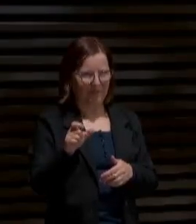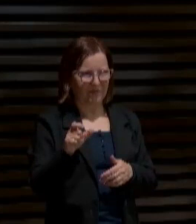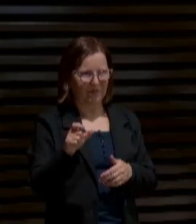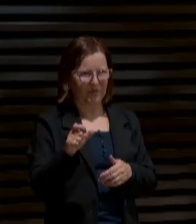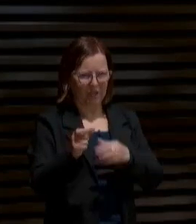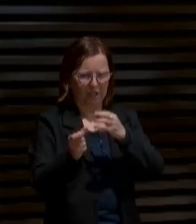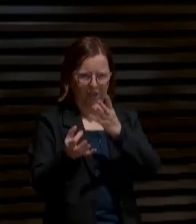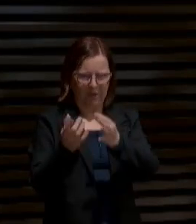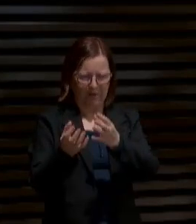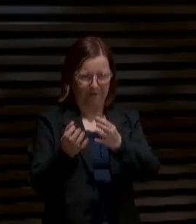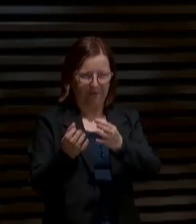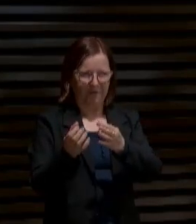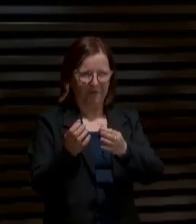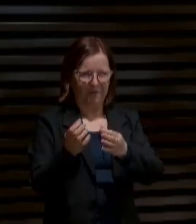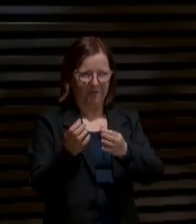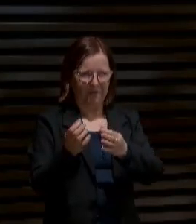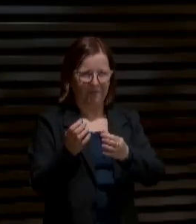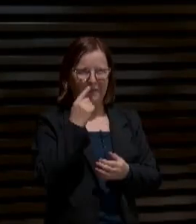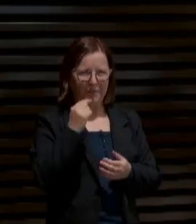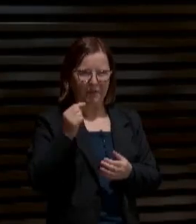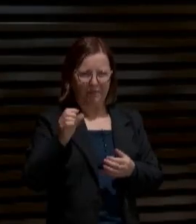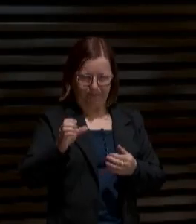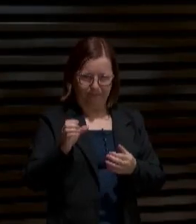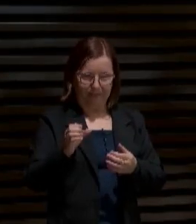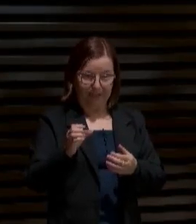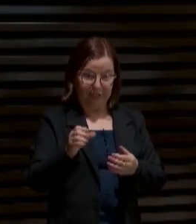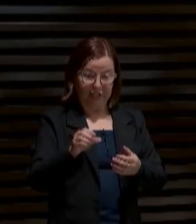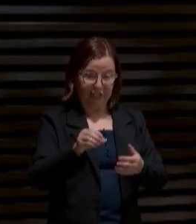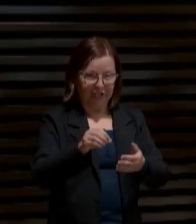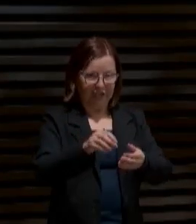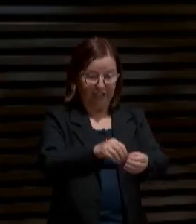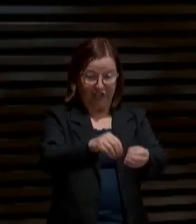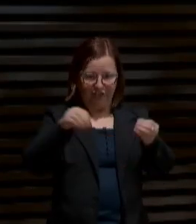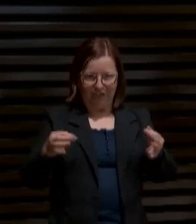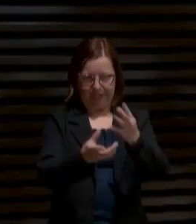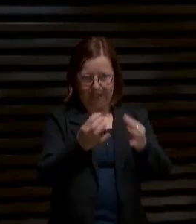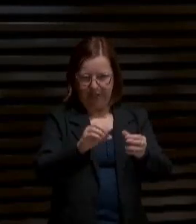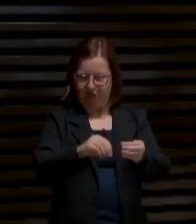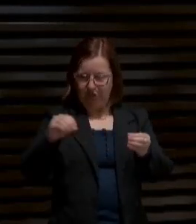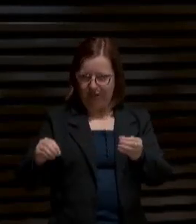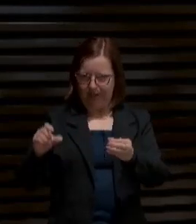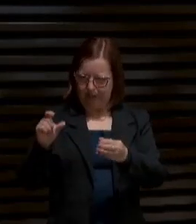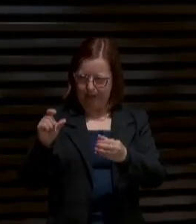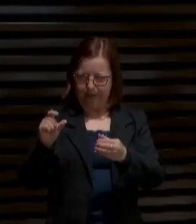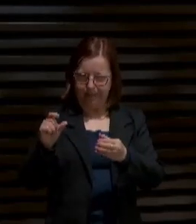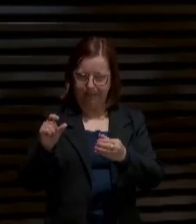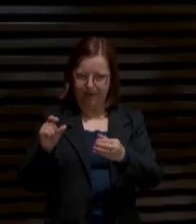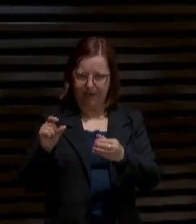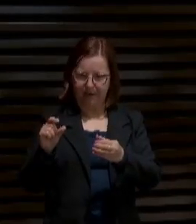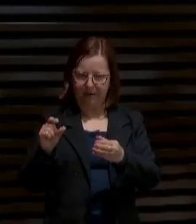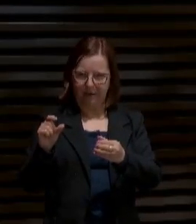você vai ver aqui um pouquinho tempo ela vai se apagando é por isso que nós precisamos viver em comunidade